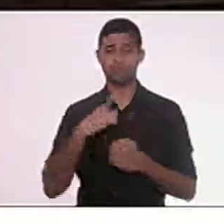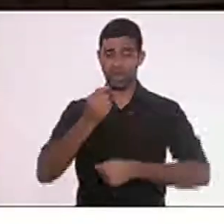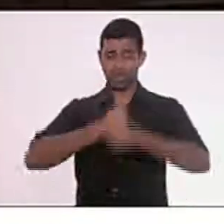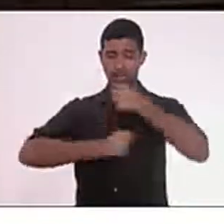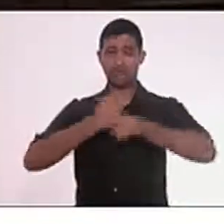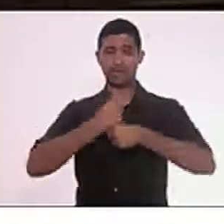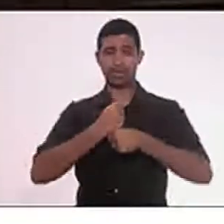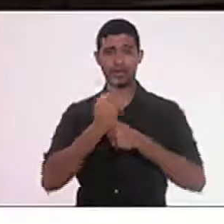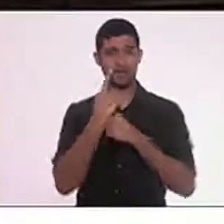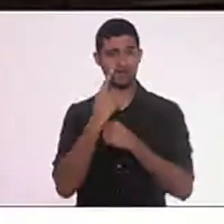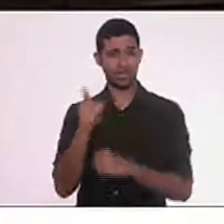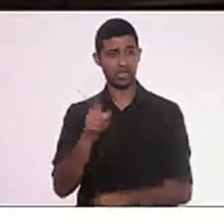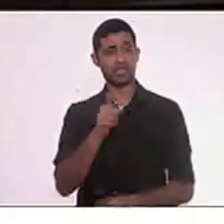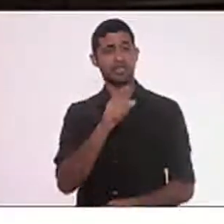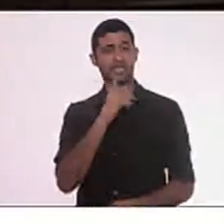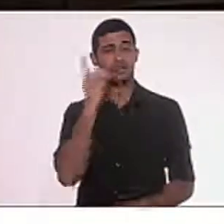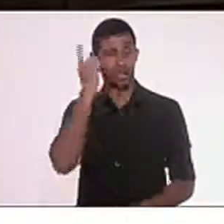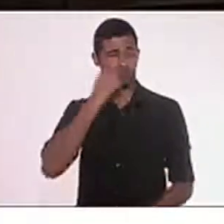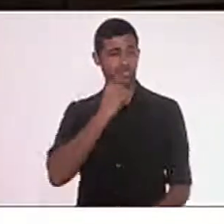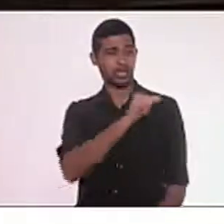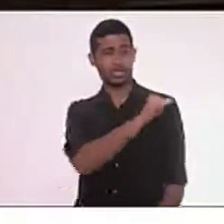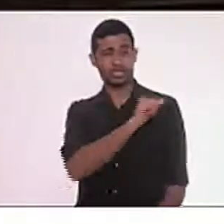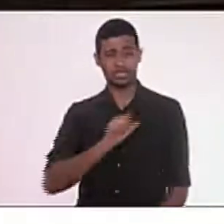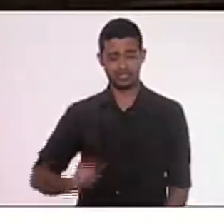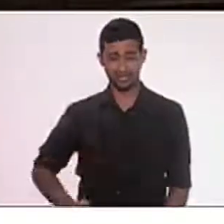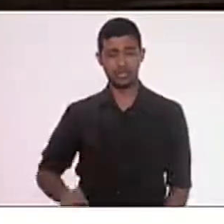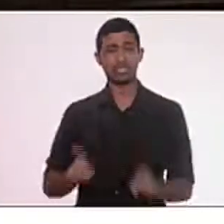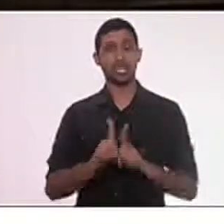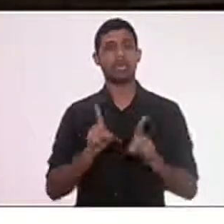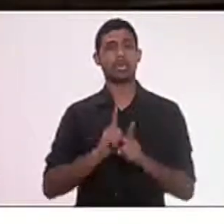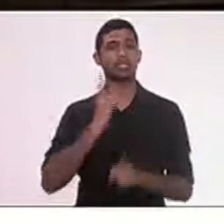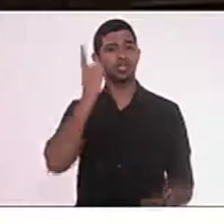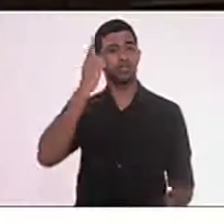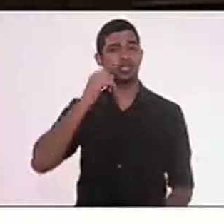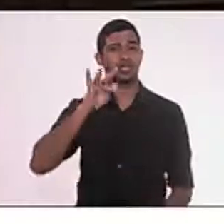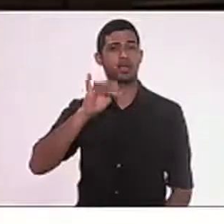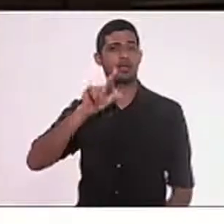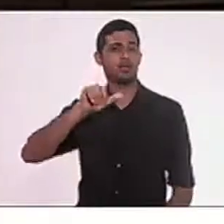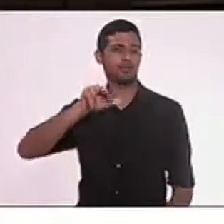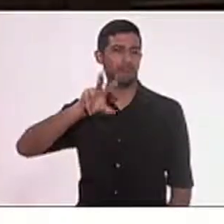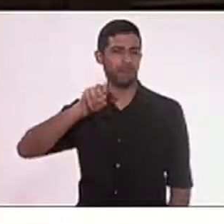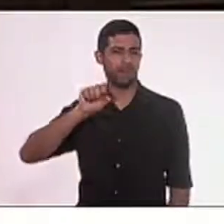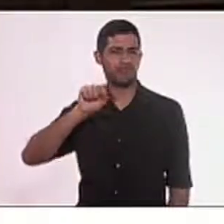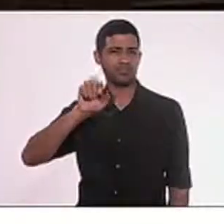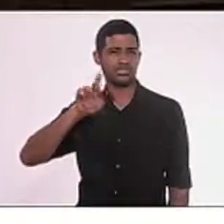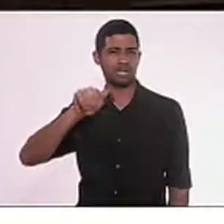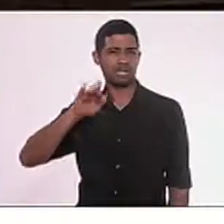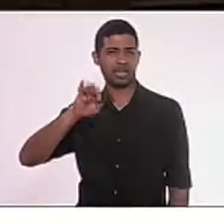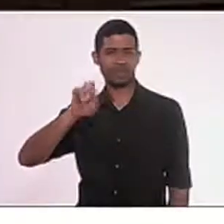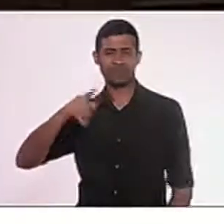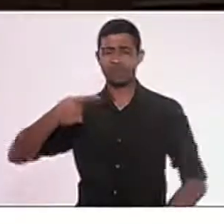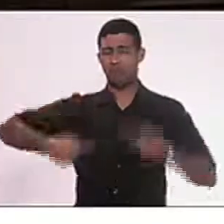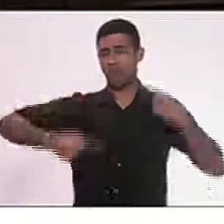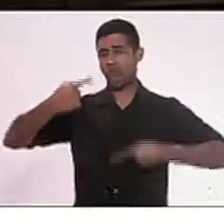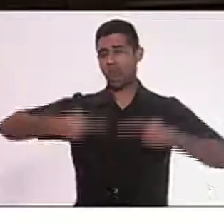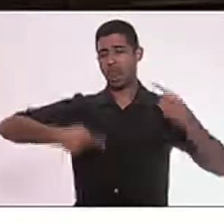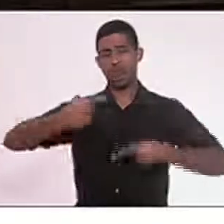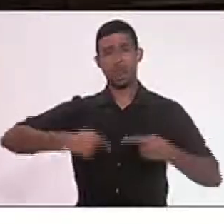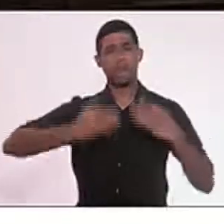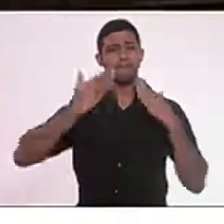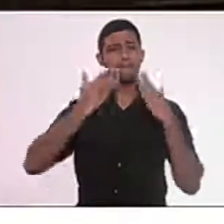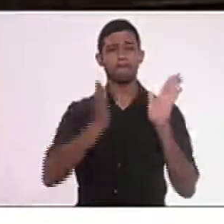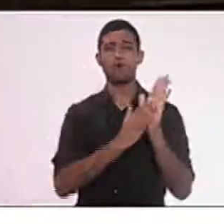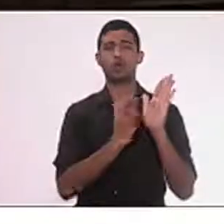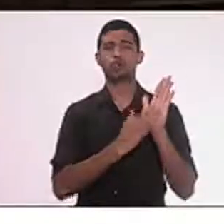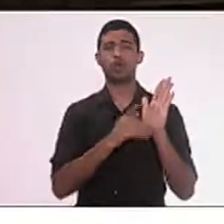os deputados André Siciliano e Flávio Serafini acabaram sistematizando essa discussão e apresentaram um projeto de